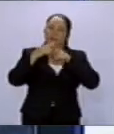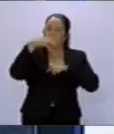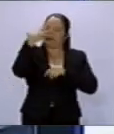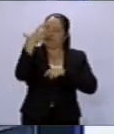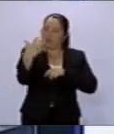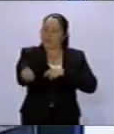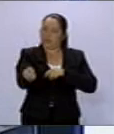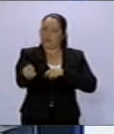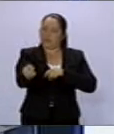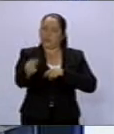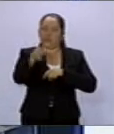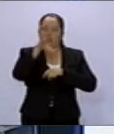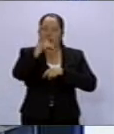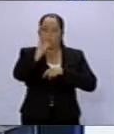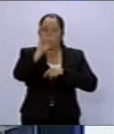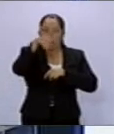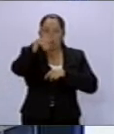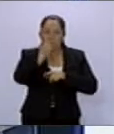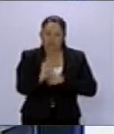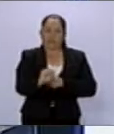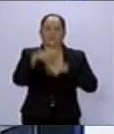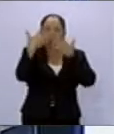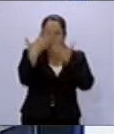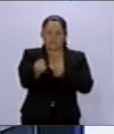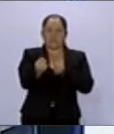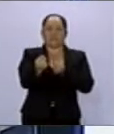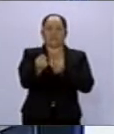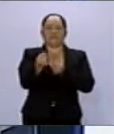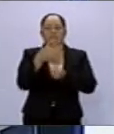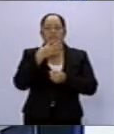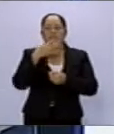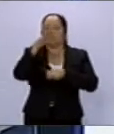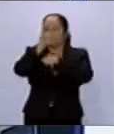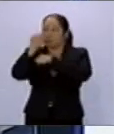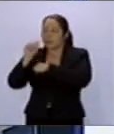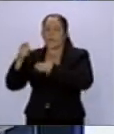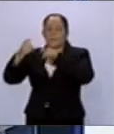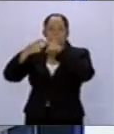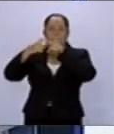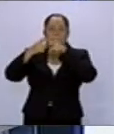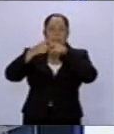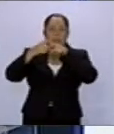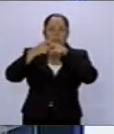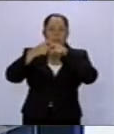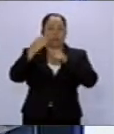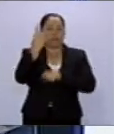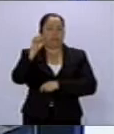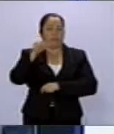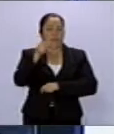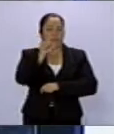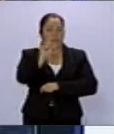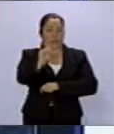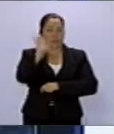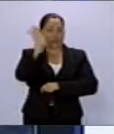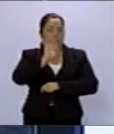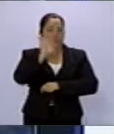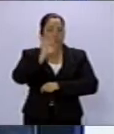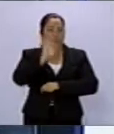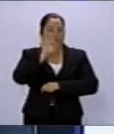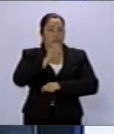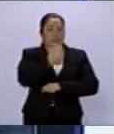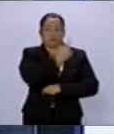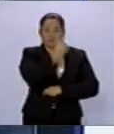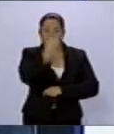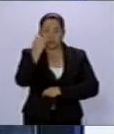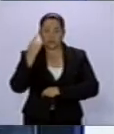Organização Mundial de Saúde a perspectiva de só recebermos médicos que tenham mais de 1,8 m por 1.000 habitantes e que a justiça brasileira